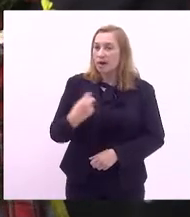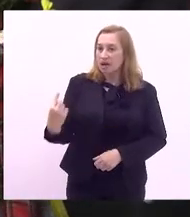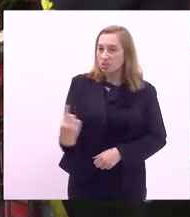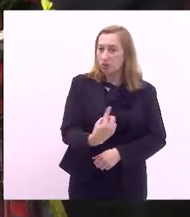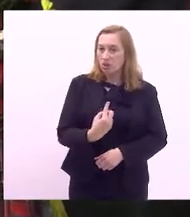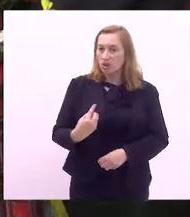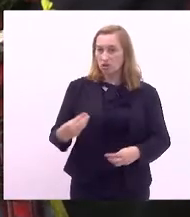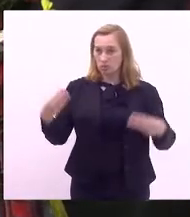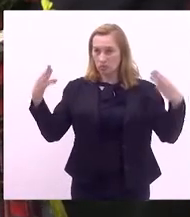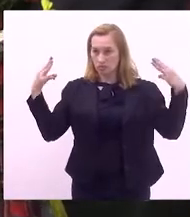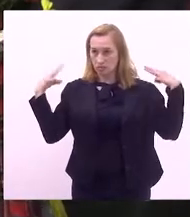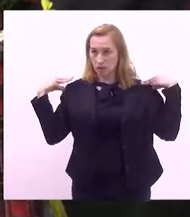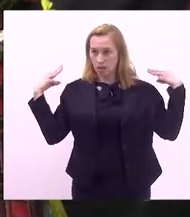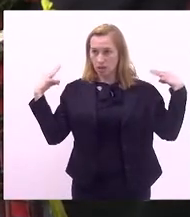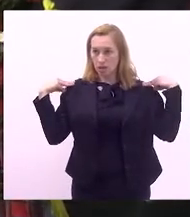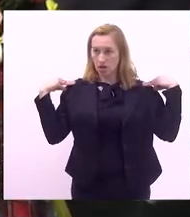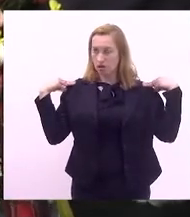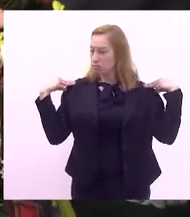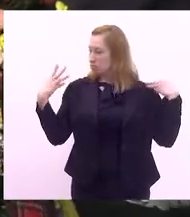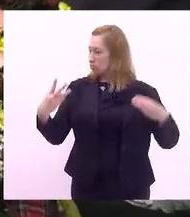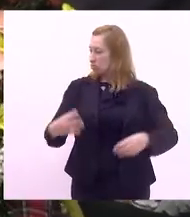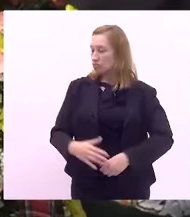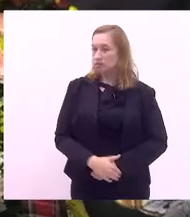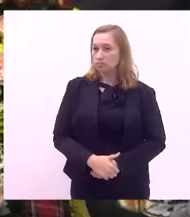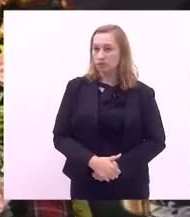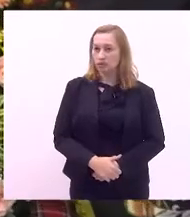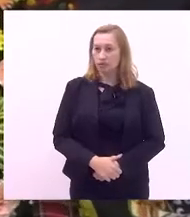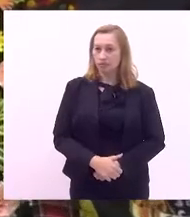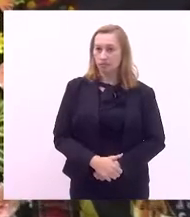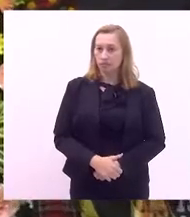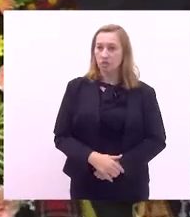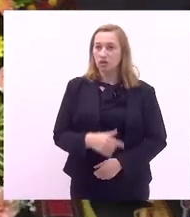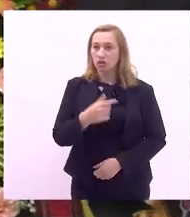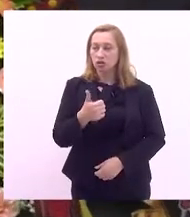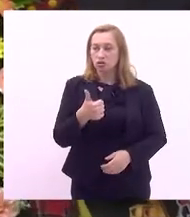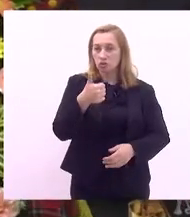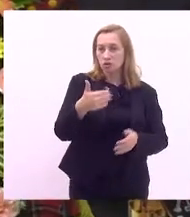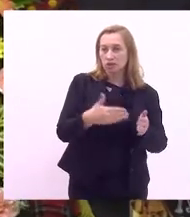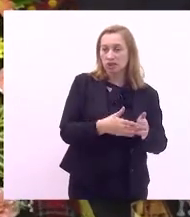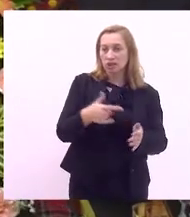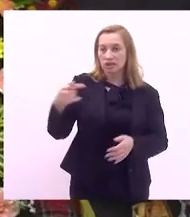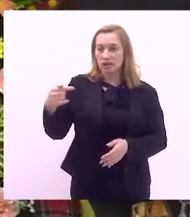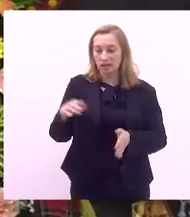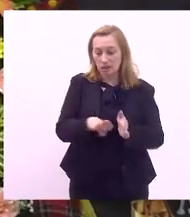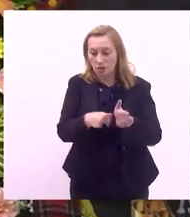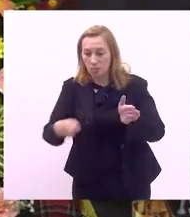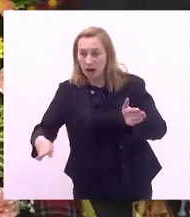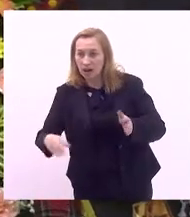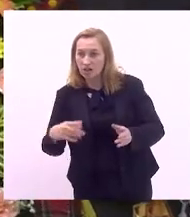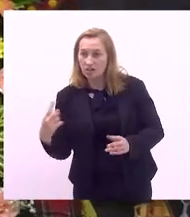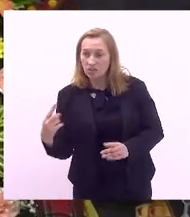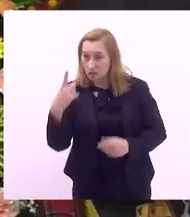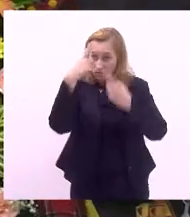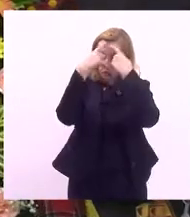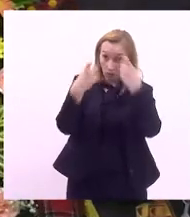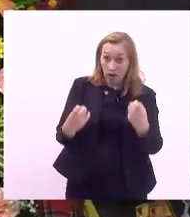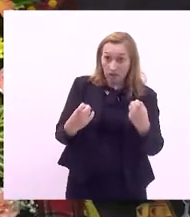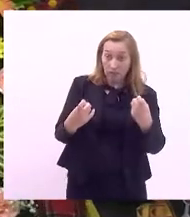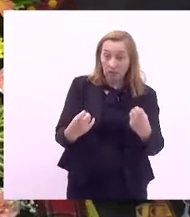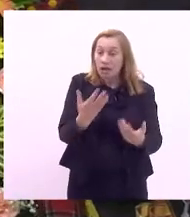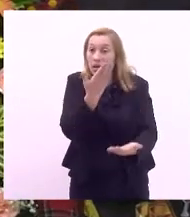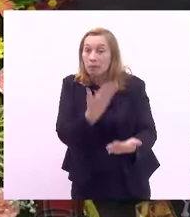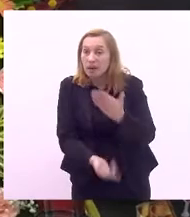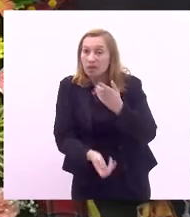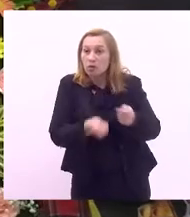marinheiros parte pra se cinco numa escala de 1 a 7 é um mar bem bravo Toninho Tu